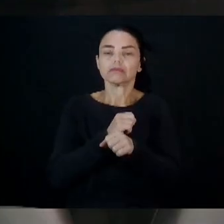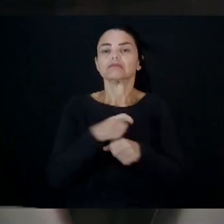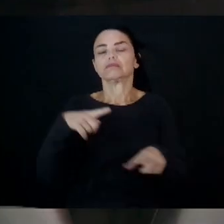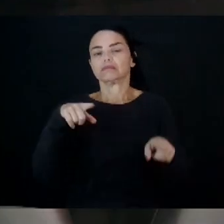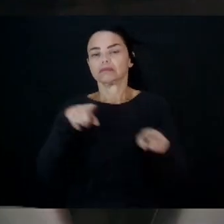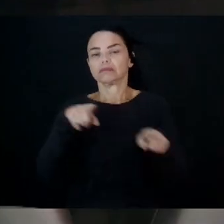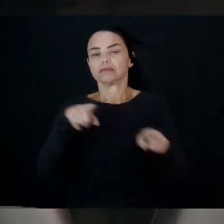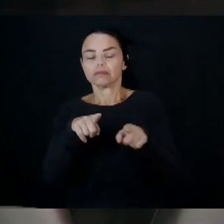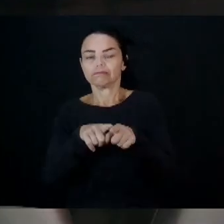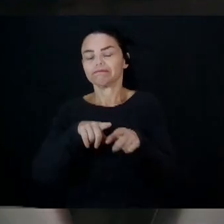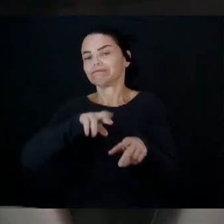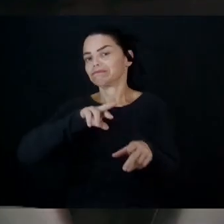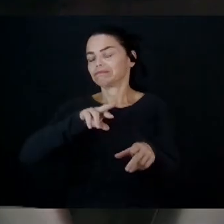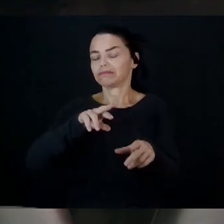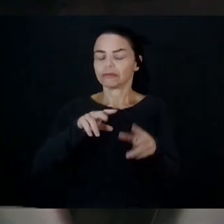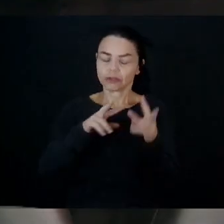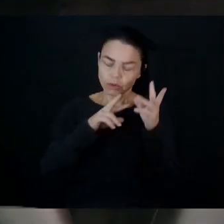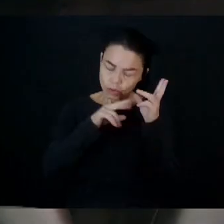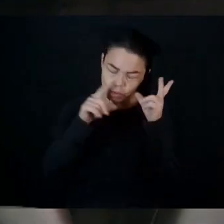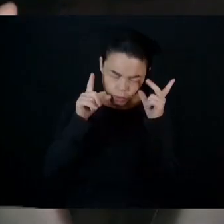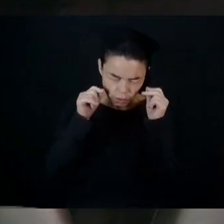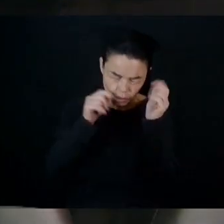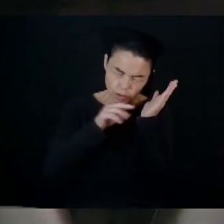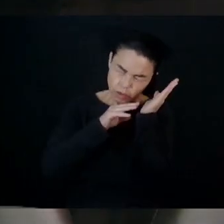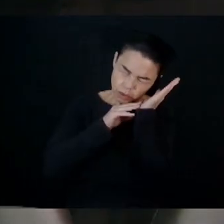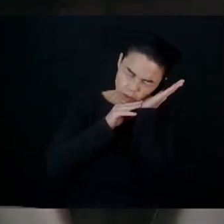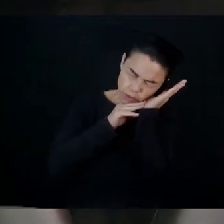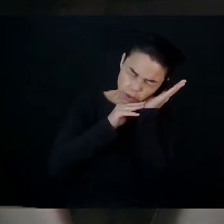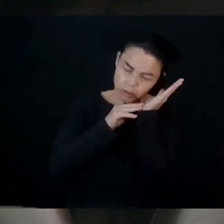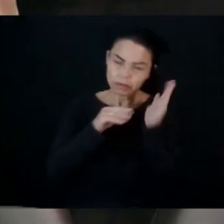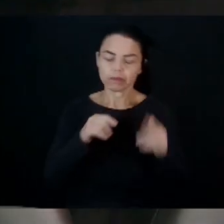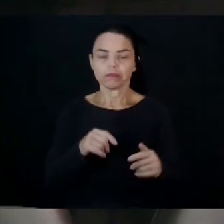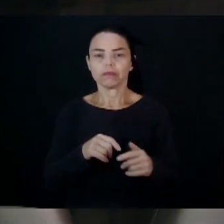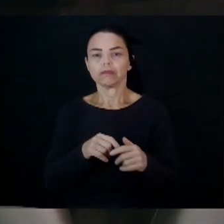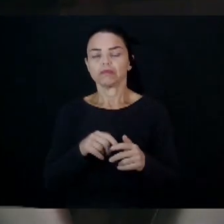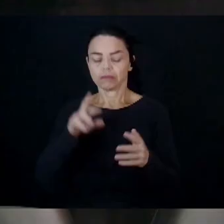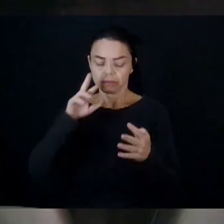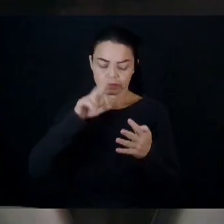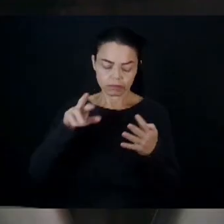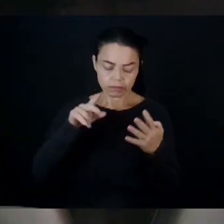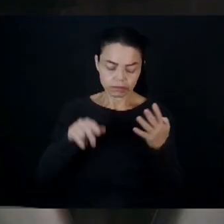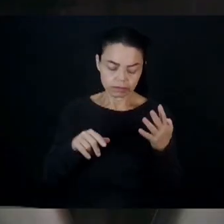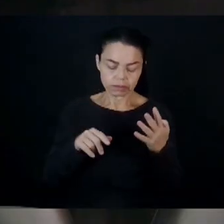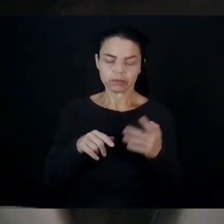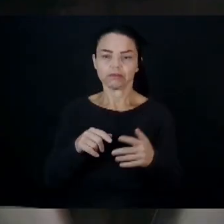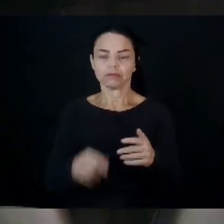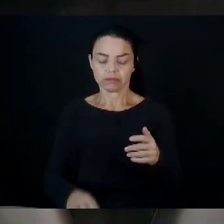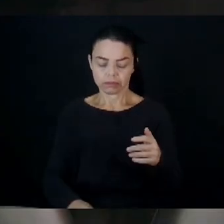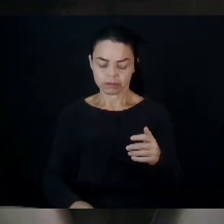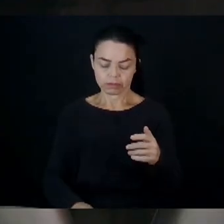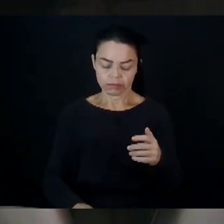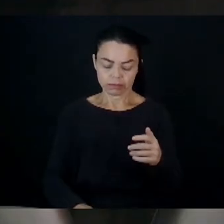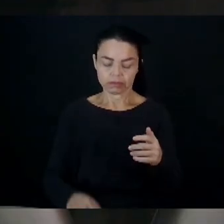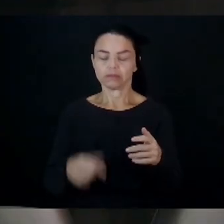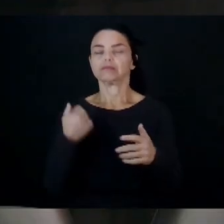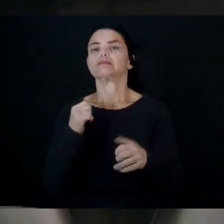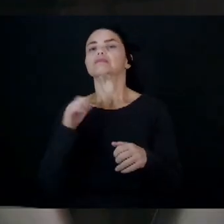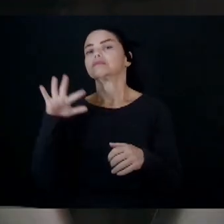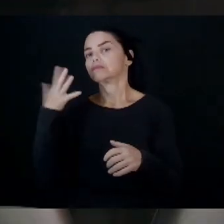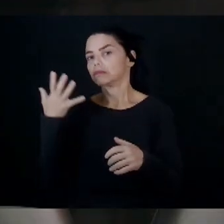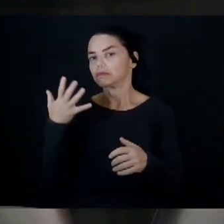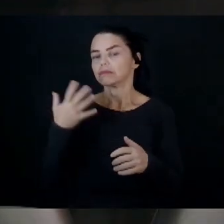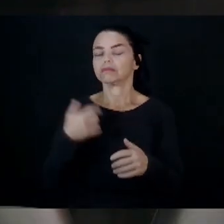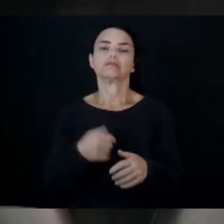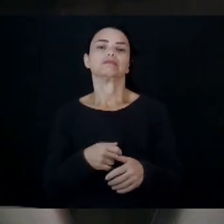desbalanço do sono, né? Perfeito. Então também são vários fatores ali no corpo que estão acontecendo ao